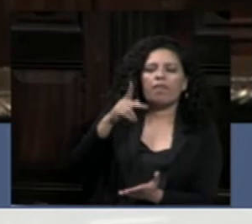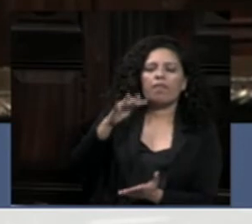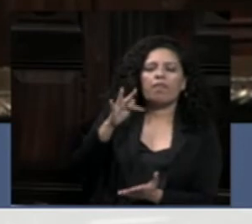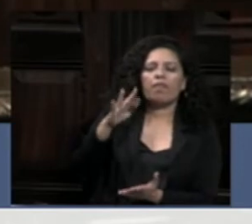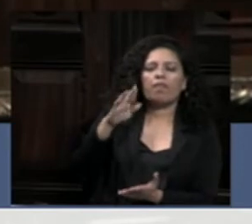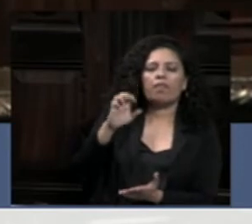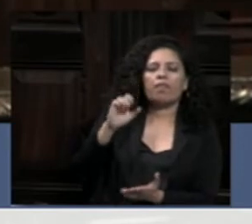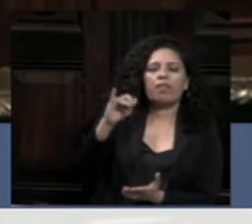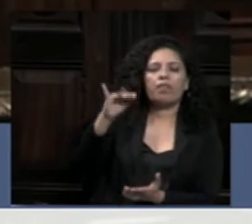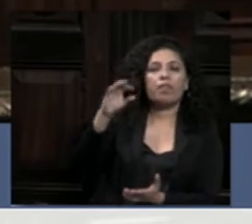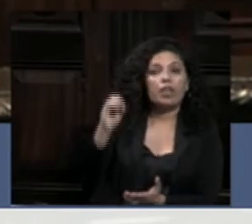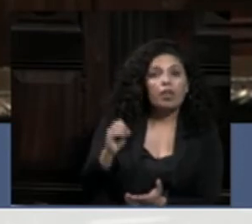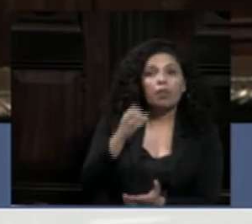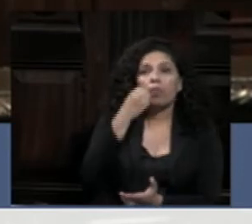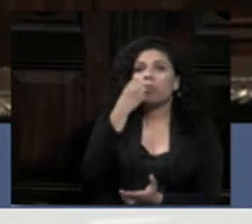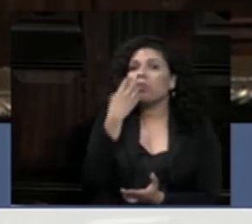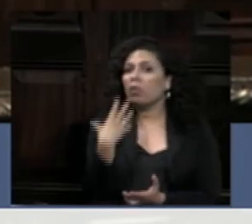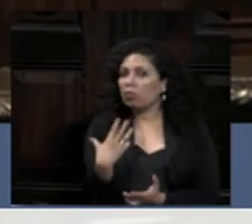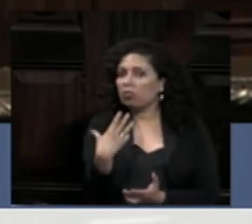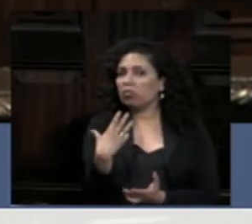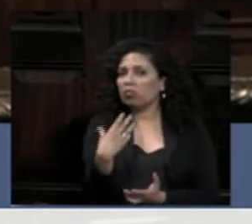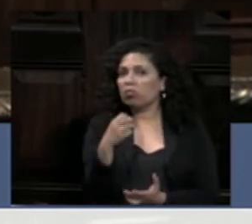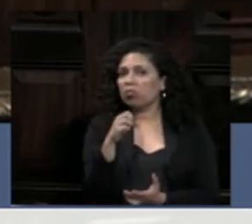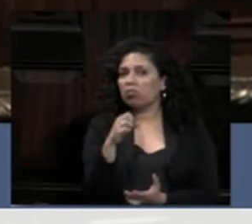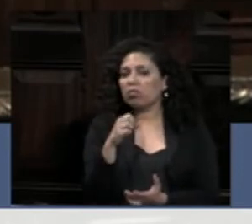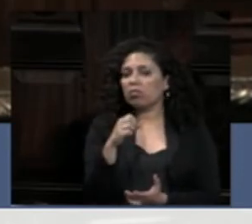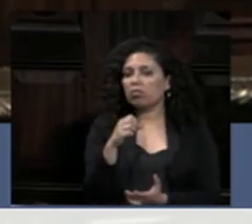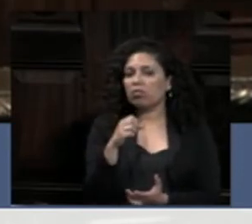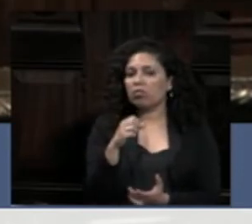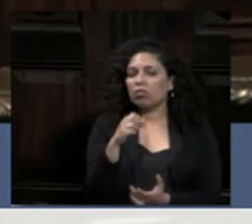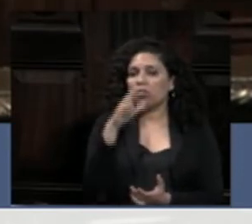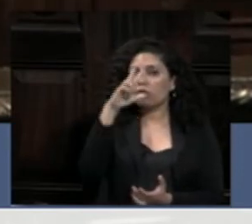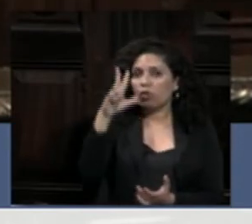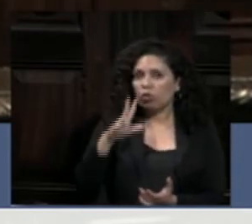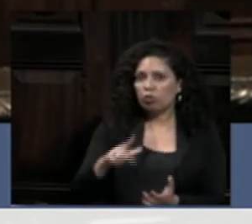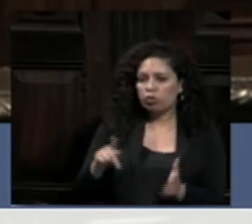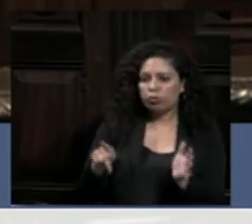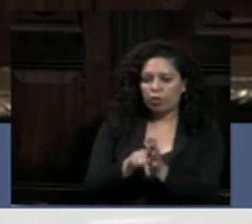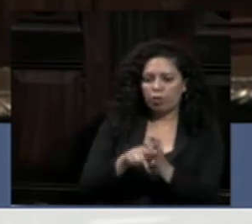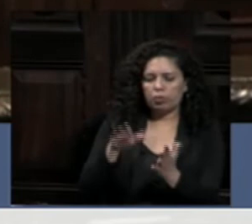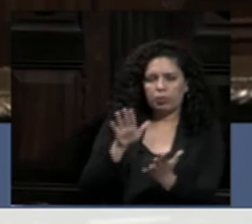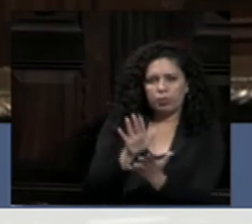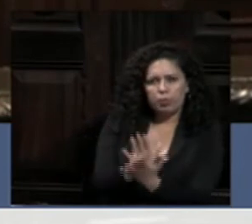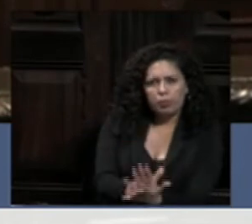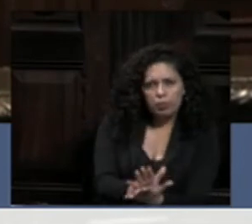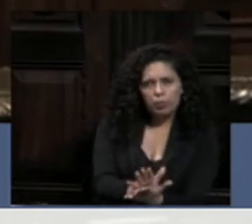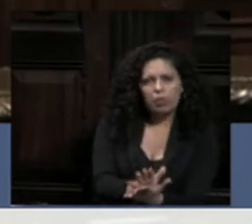bem definida, se a lâmpada do freio acende.